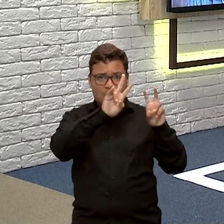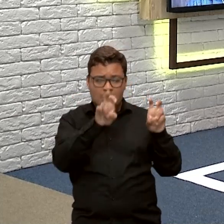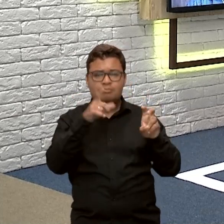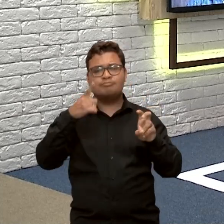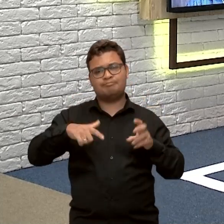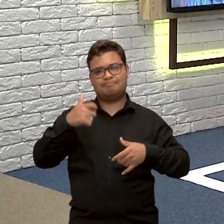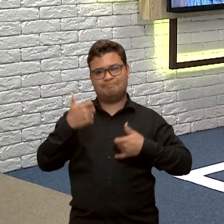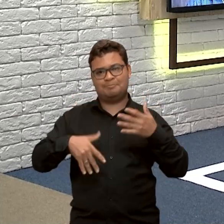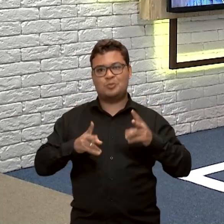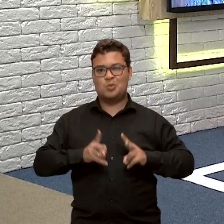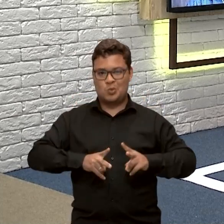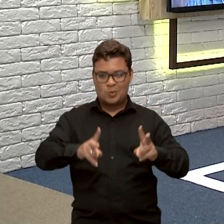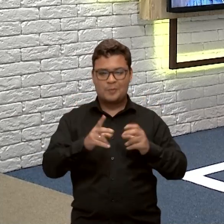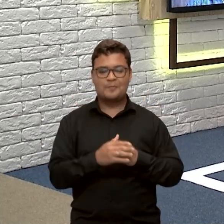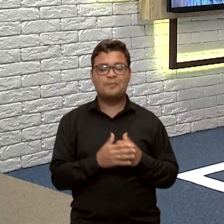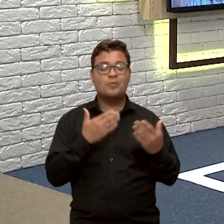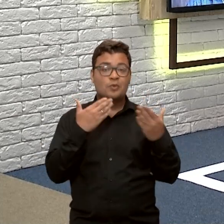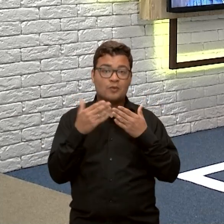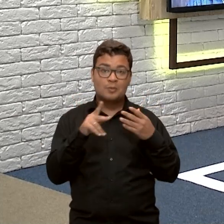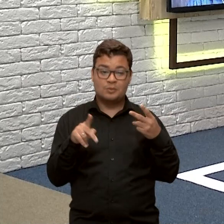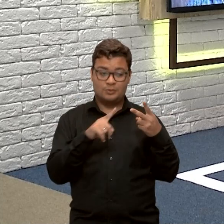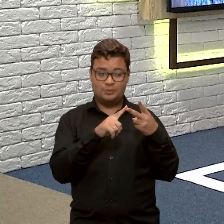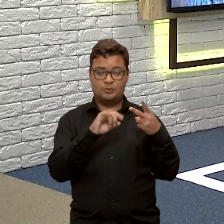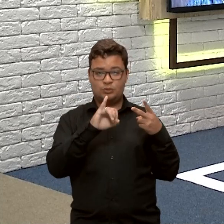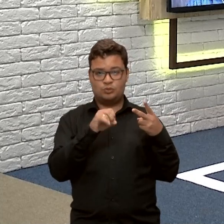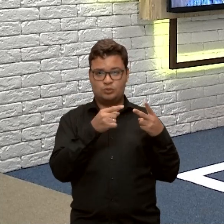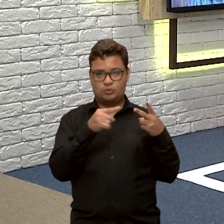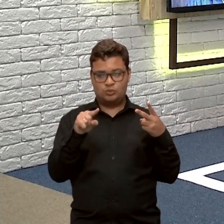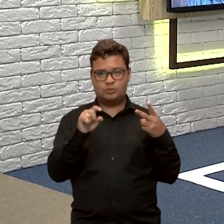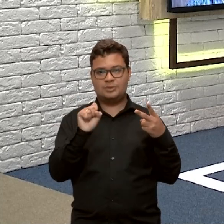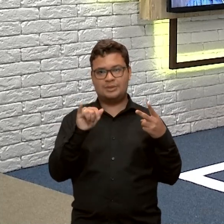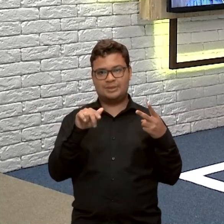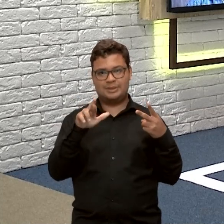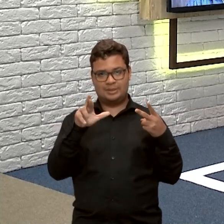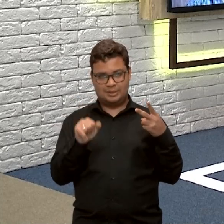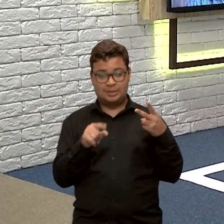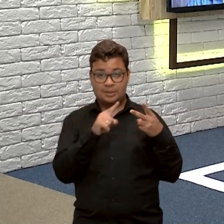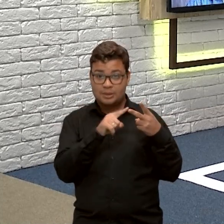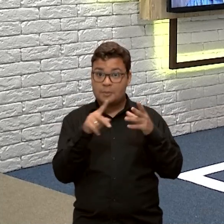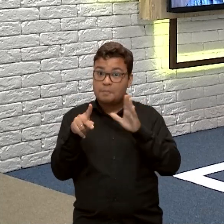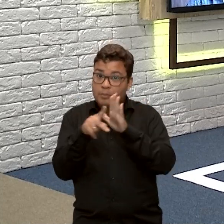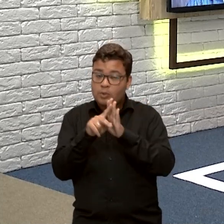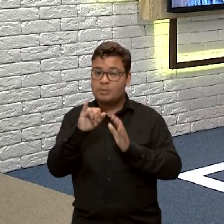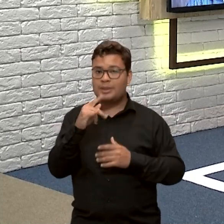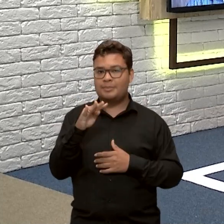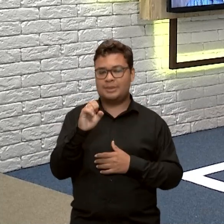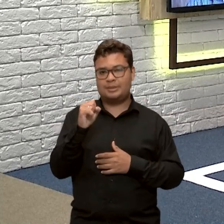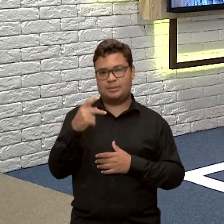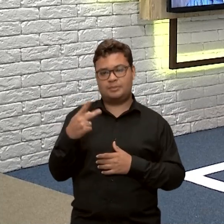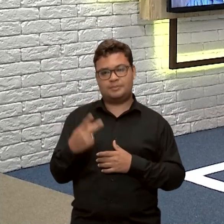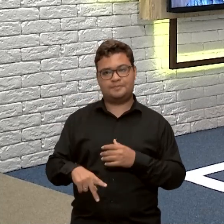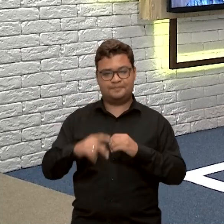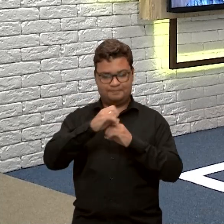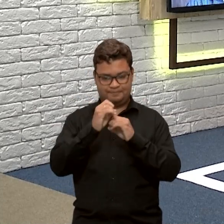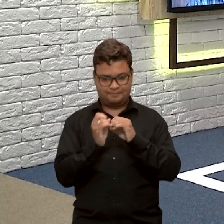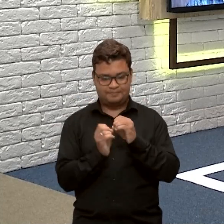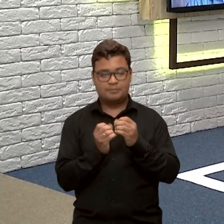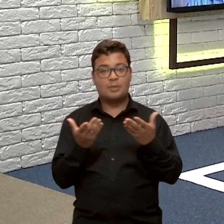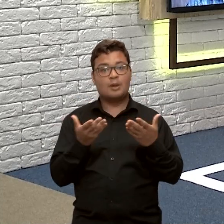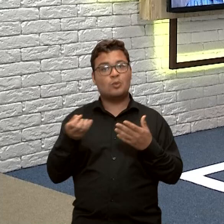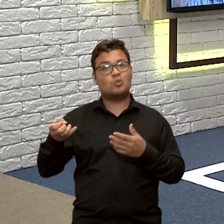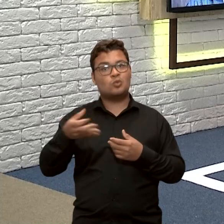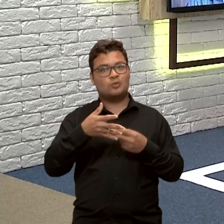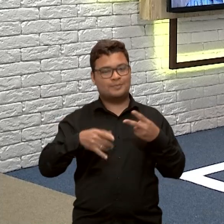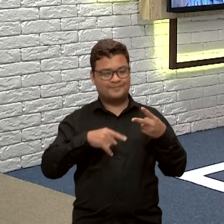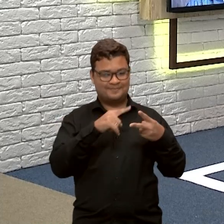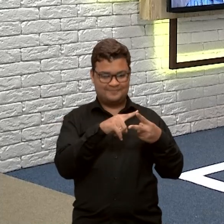comentar e compartilhar as postagens e também interagir com a gente. E nós voltamos a falar sobre o aumento de casos de dengue